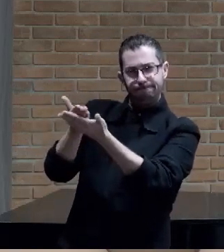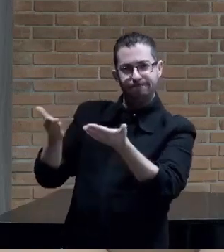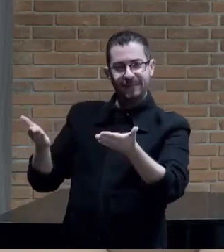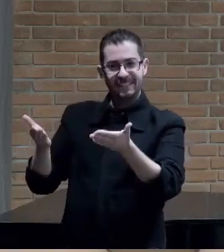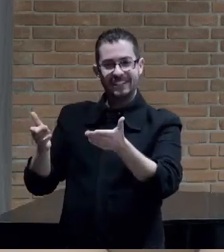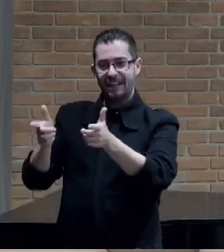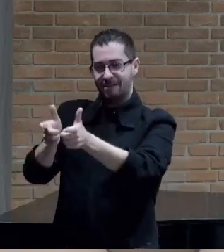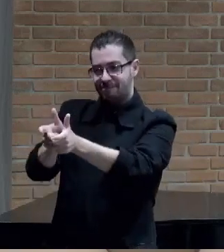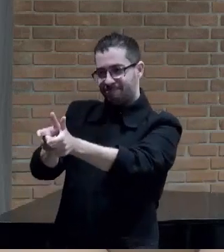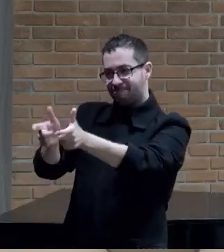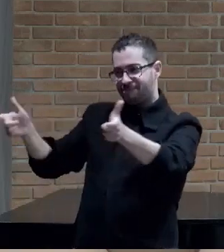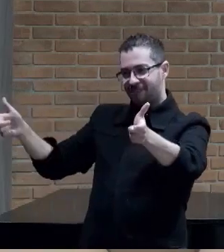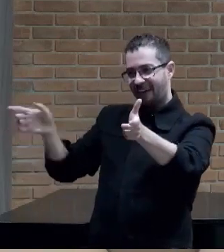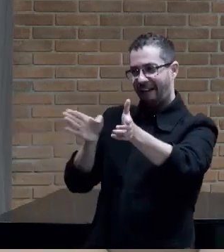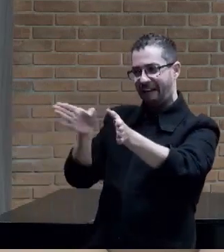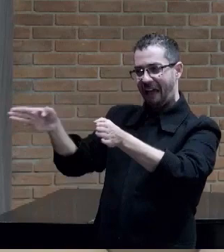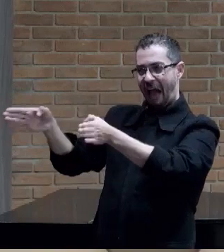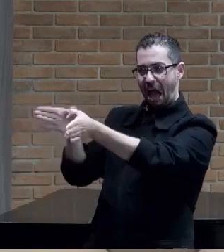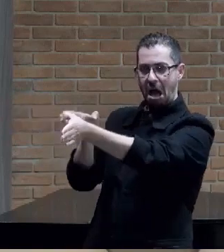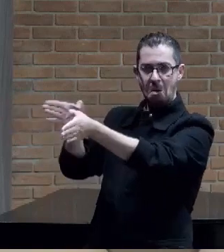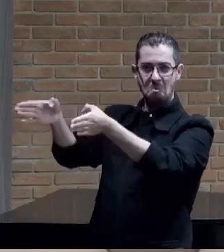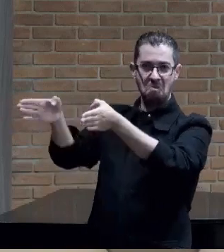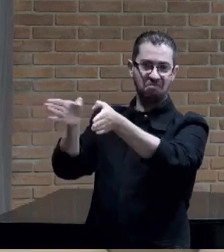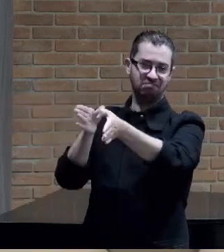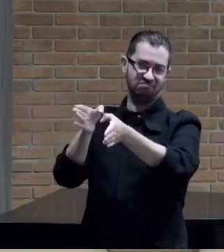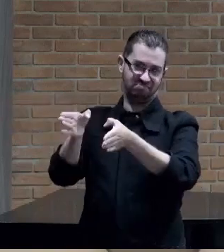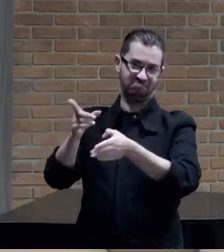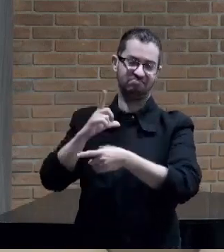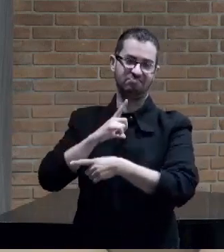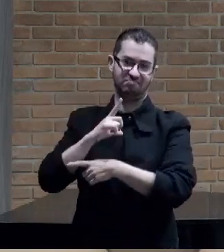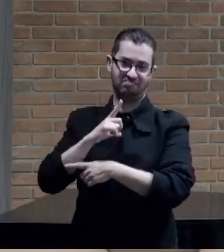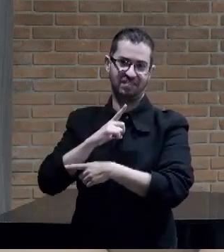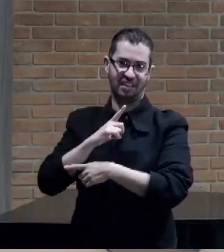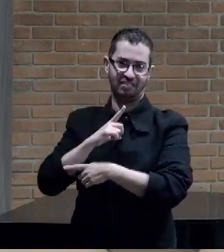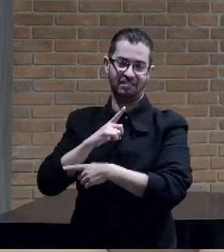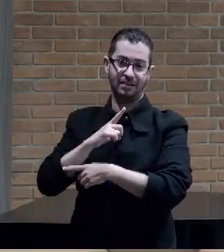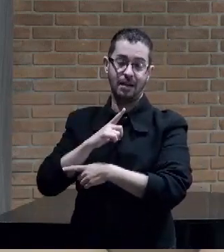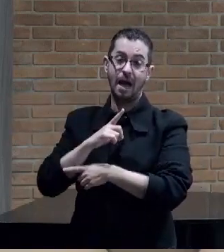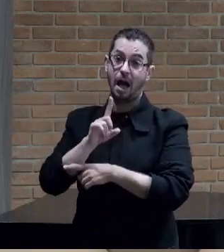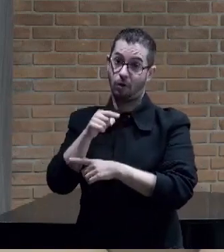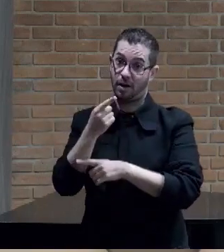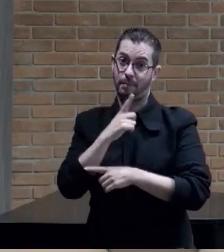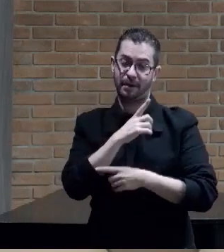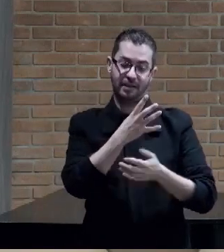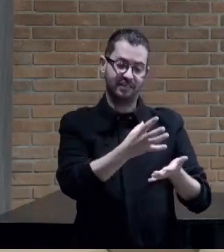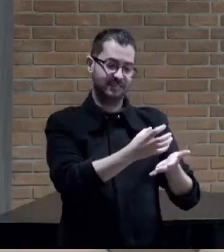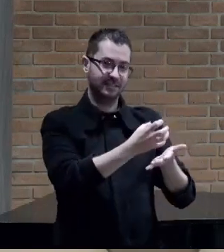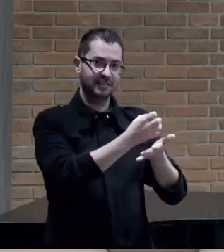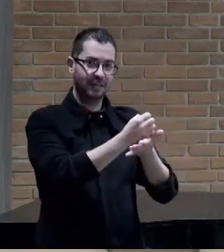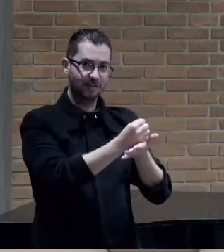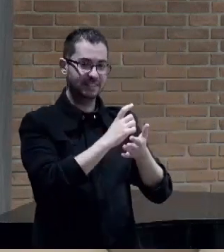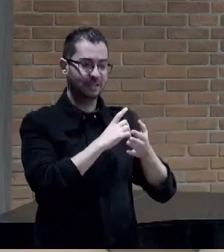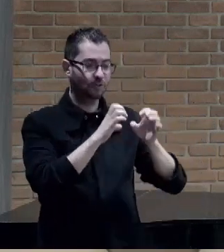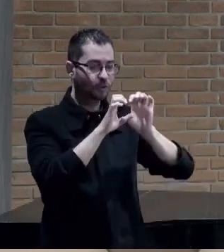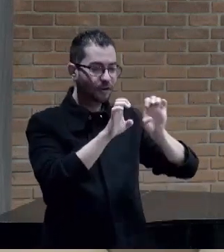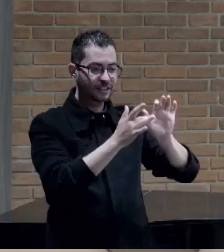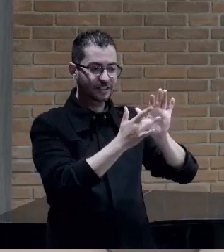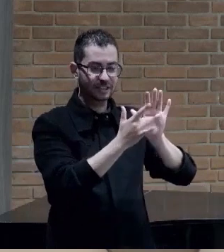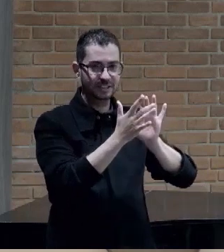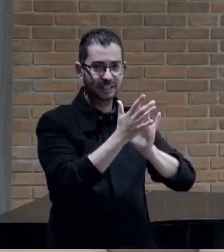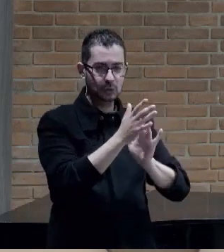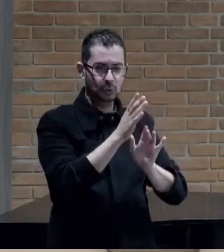e a porta é ampla. O caminho para a salvação, que é o Evangelho de Jesus Cristo,